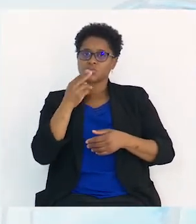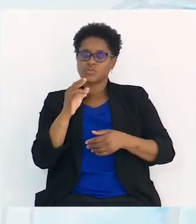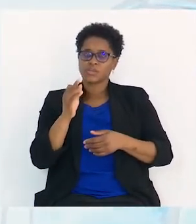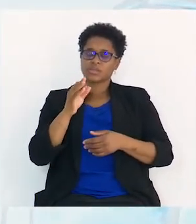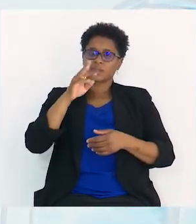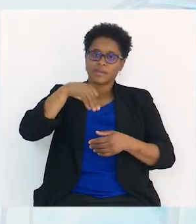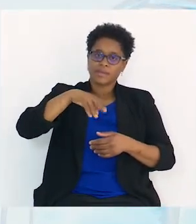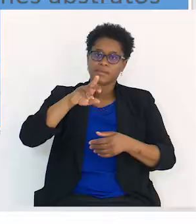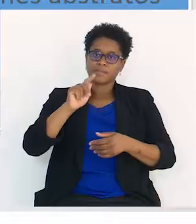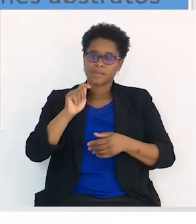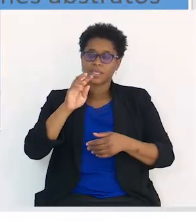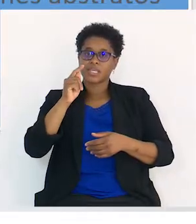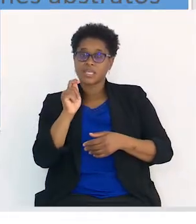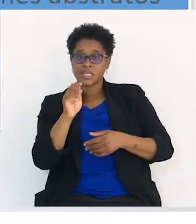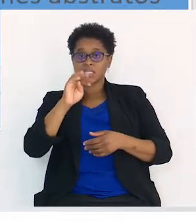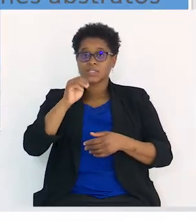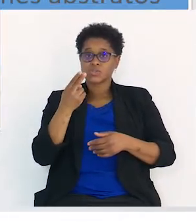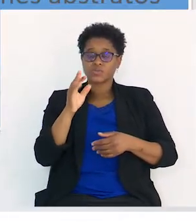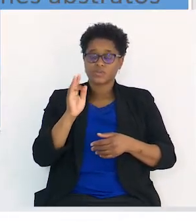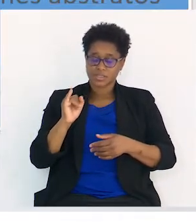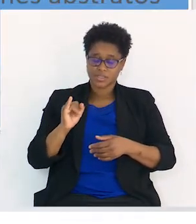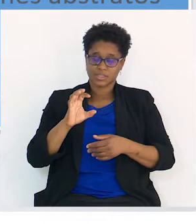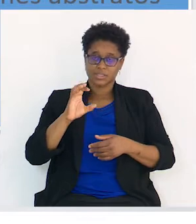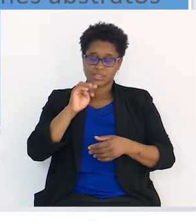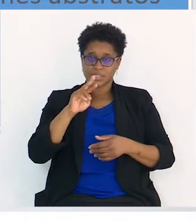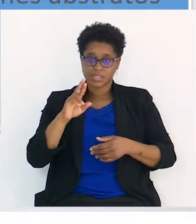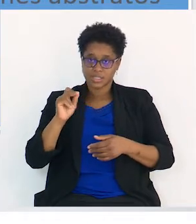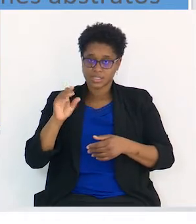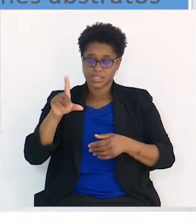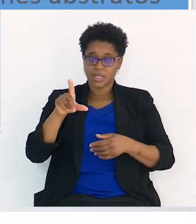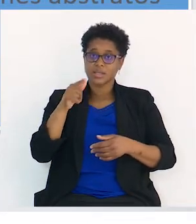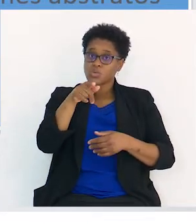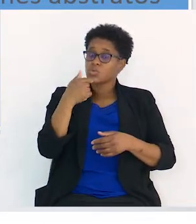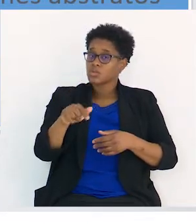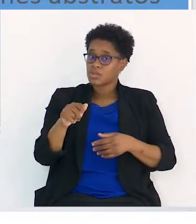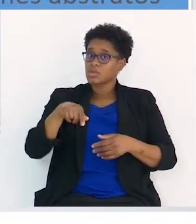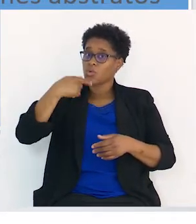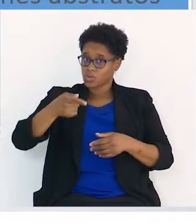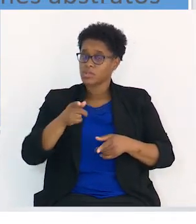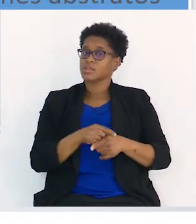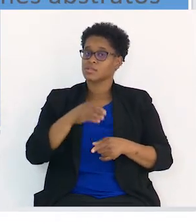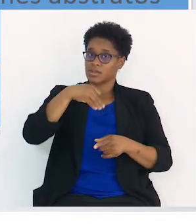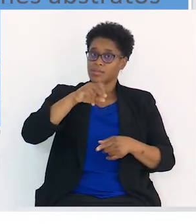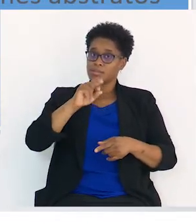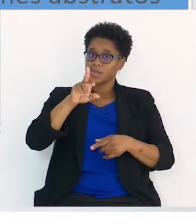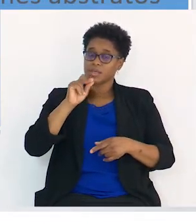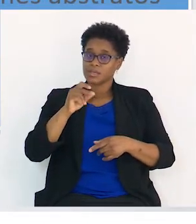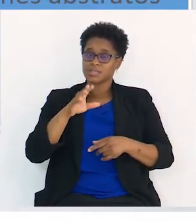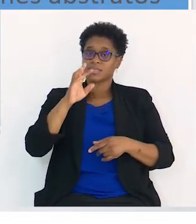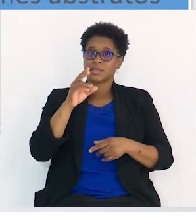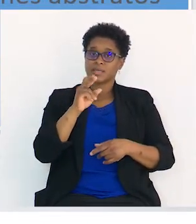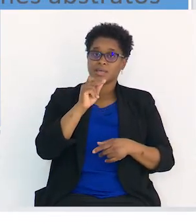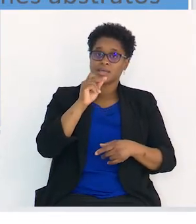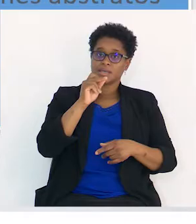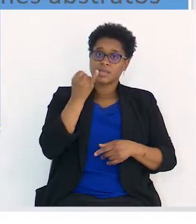e sufixal, tu tens ainda outra classificação. Tu tens a parasintética, a imprópria e